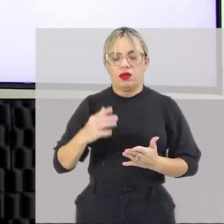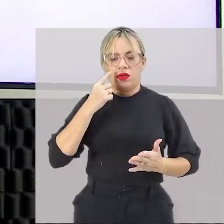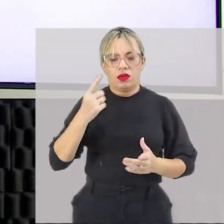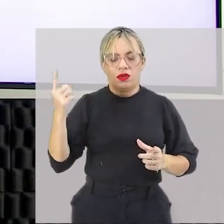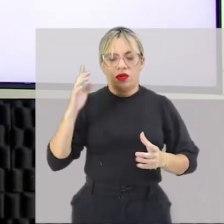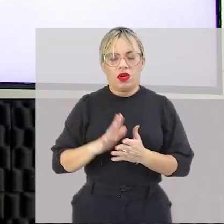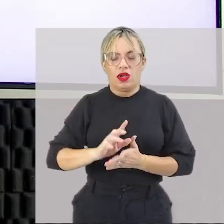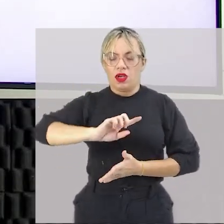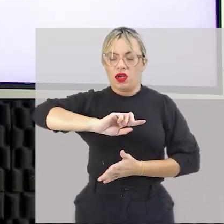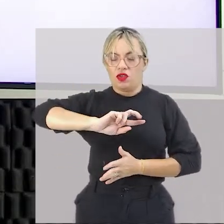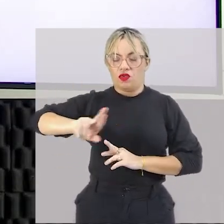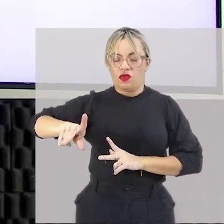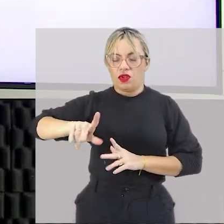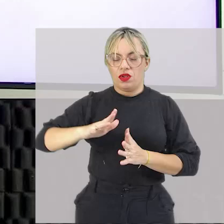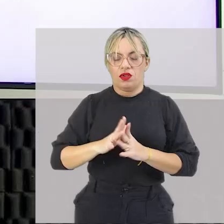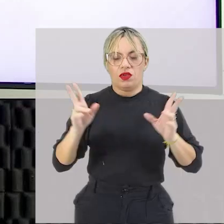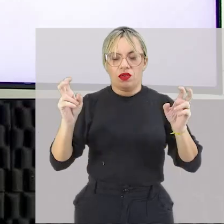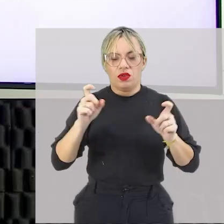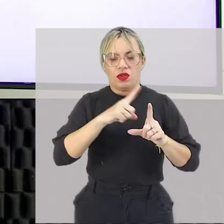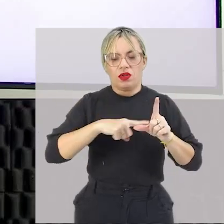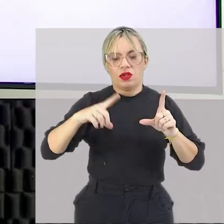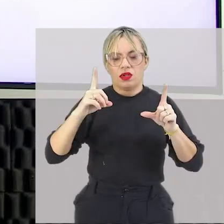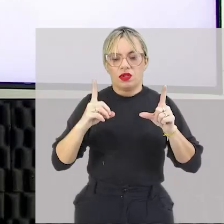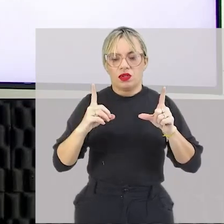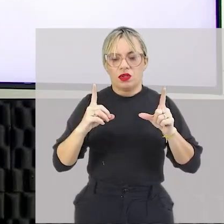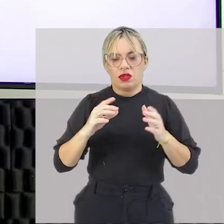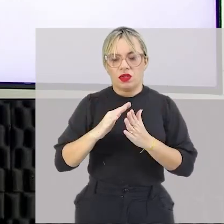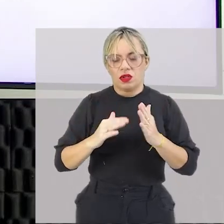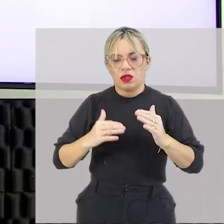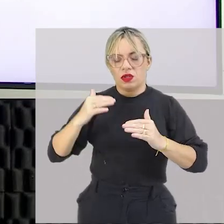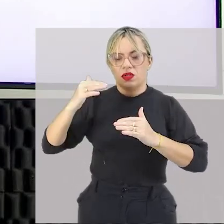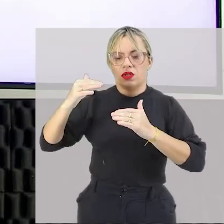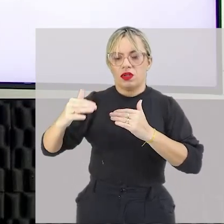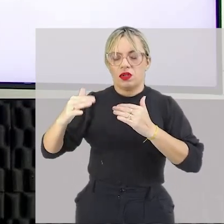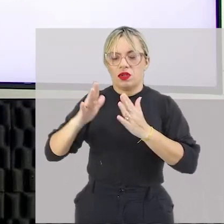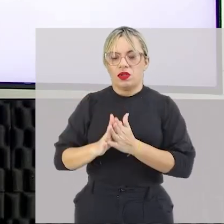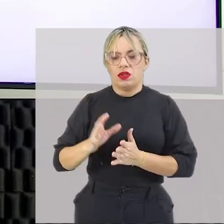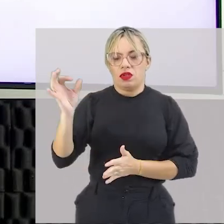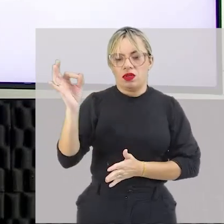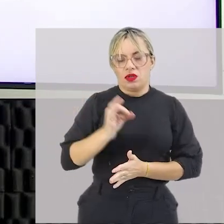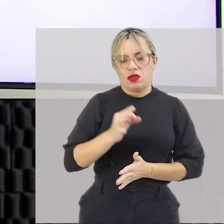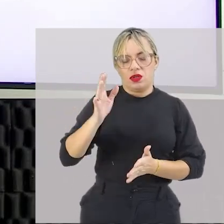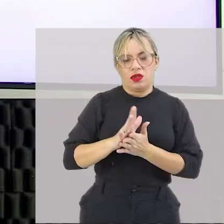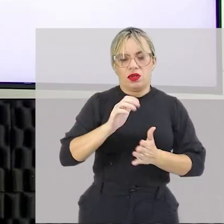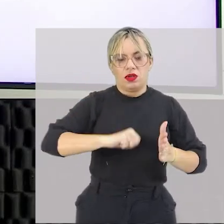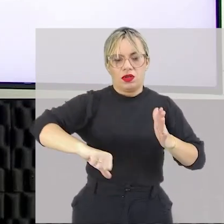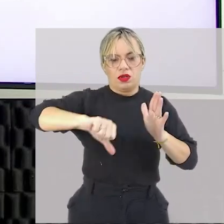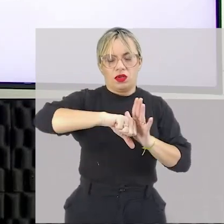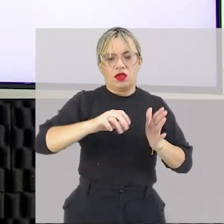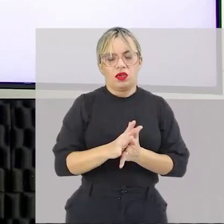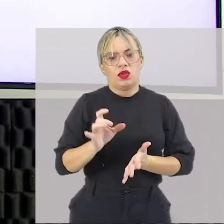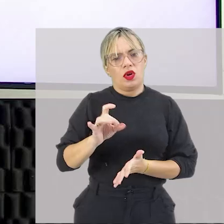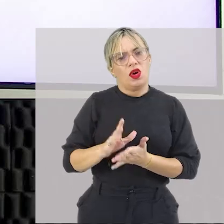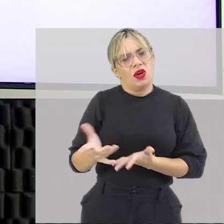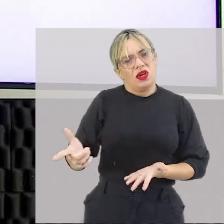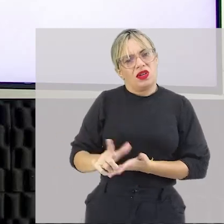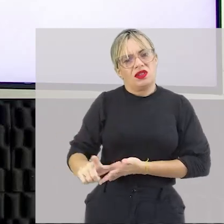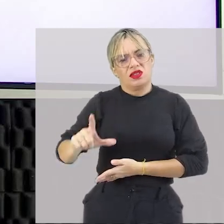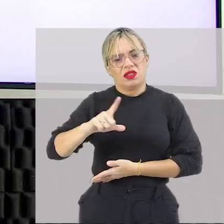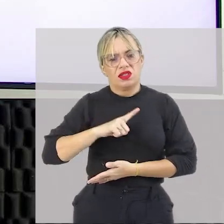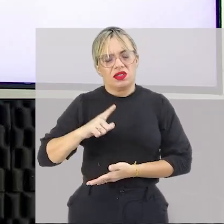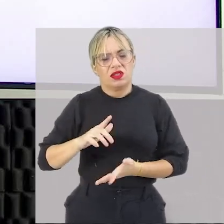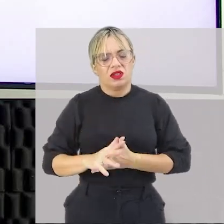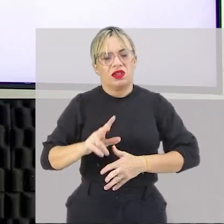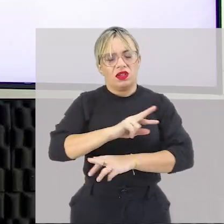D, crescimento dos índices de criminalidade. Correto? Só tem criminalidade na favela, por acaso? Não, também tem